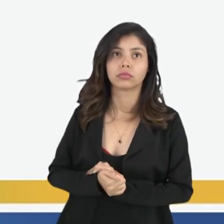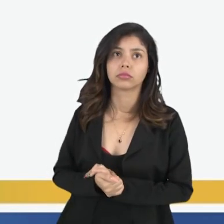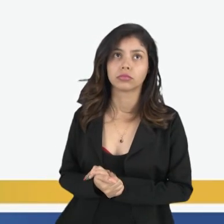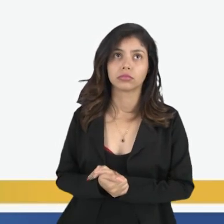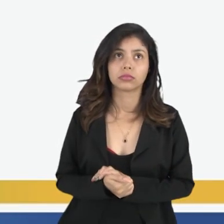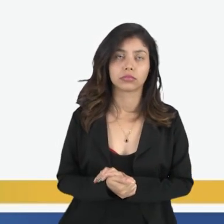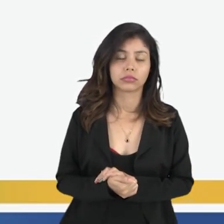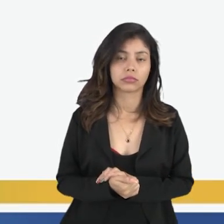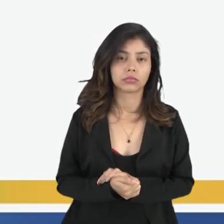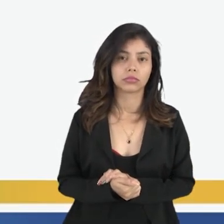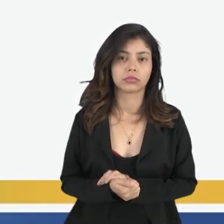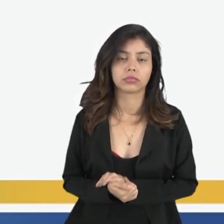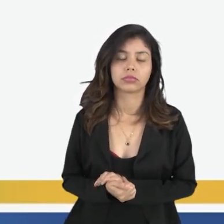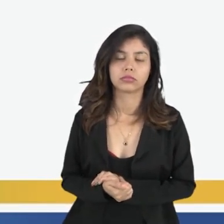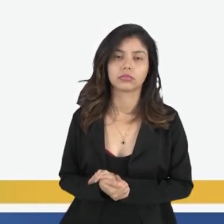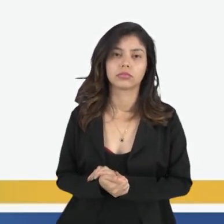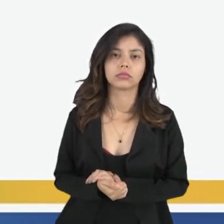termodinâmica.